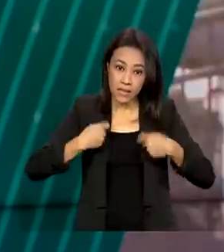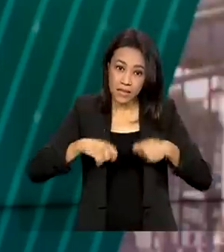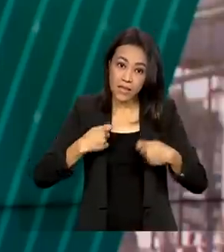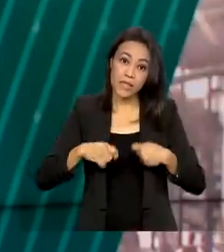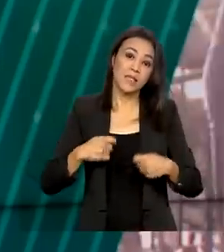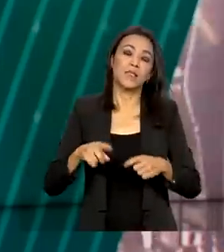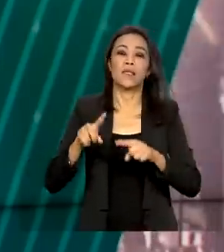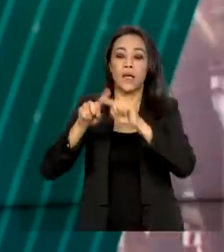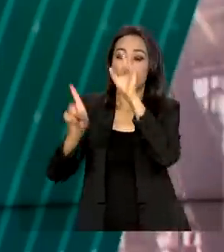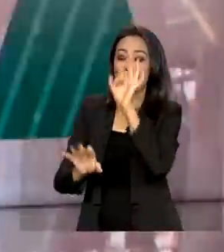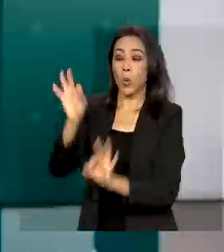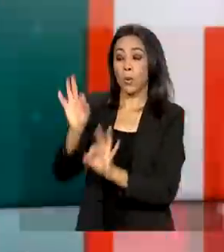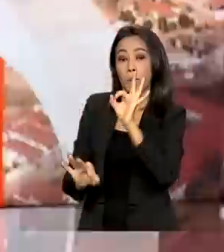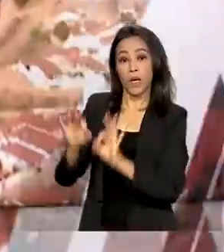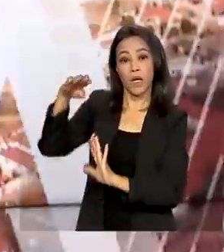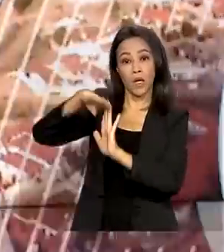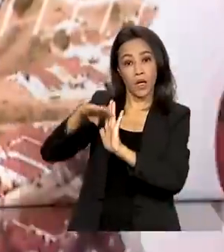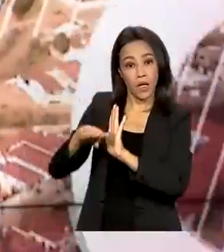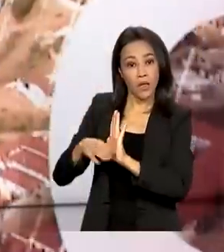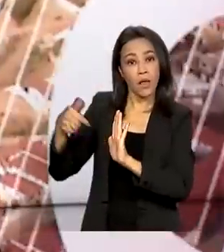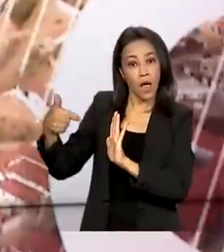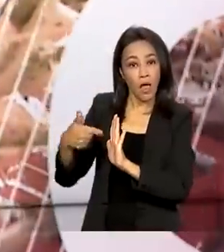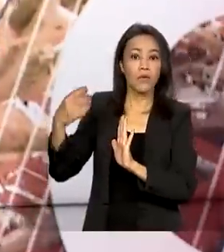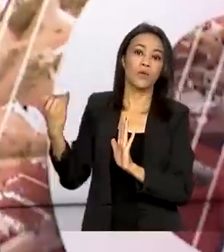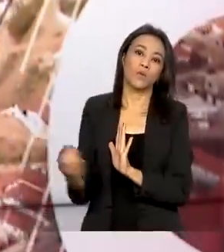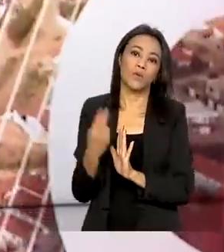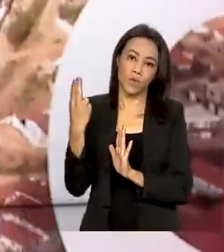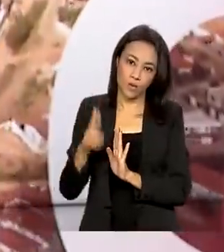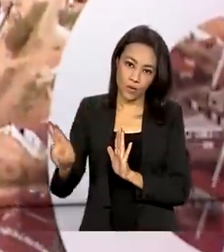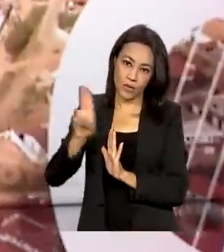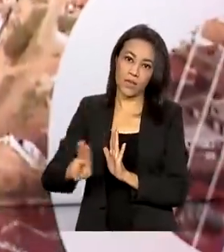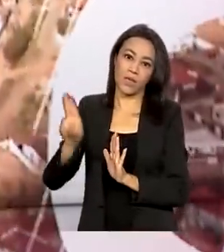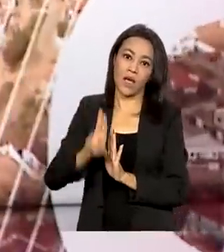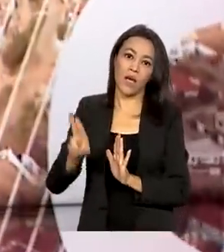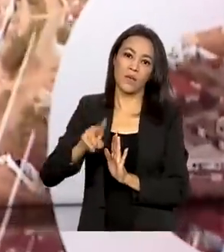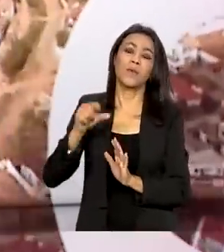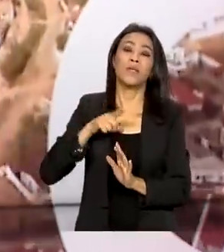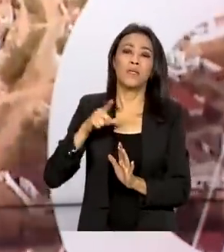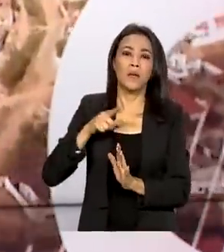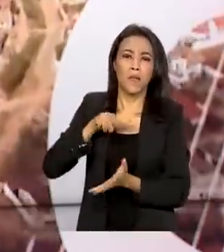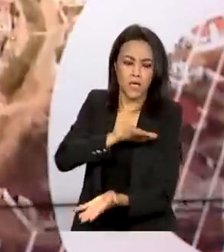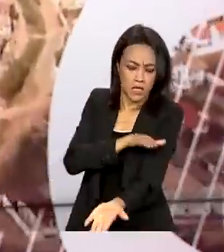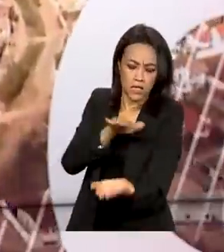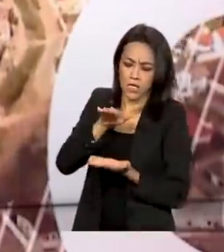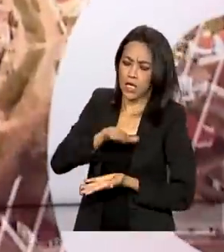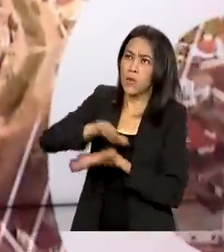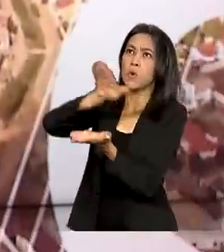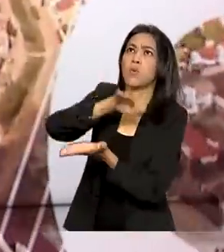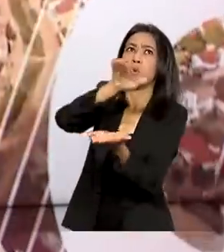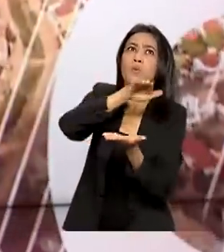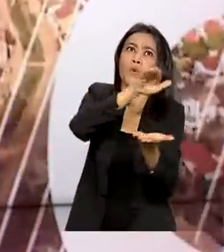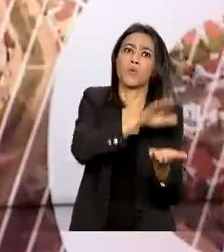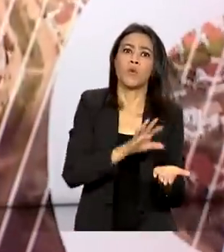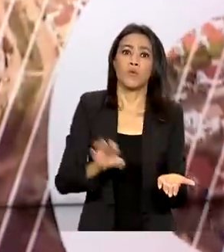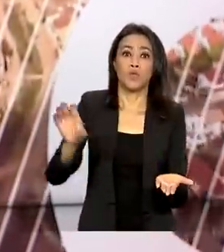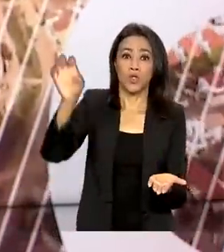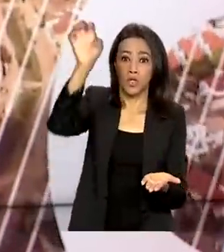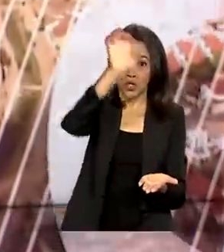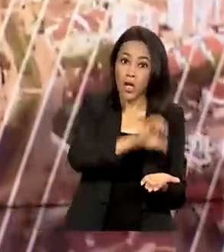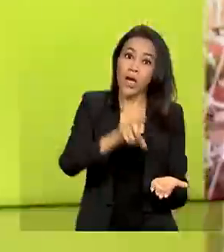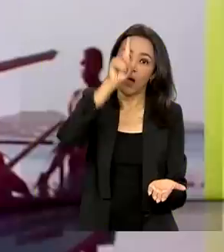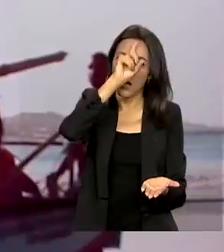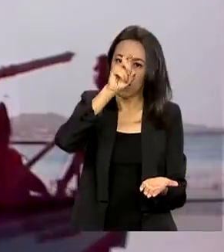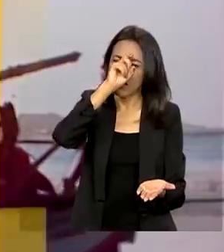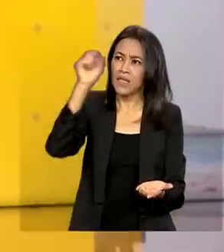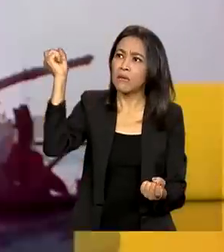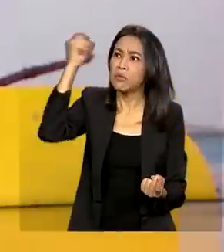Plano Nacional de Contingência do Sangue é utilizado e feito o remanejamento de outras unidades da Federação para aquelas com